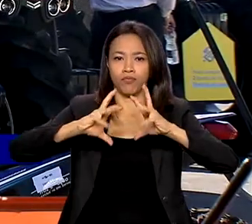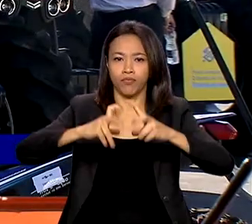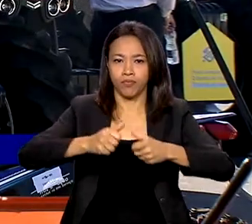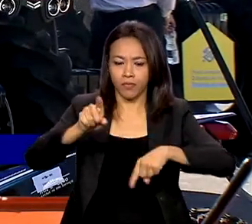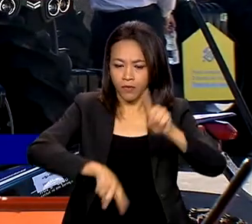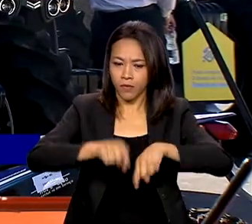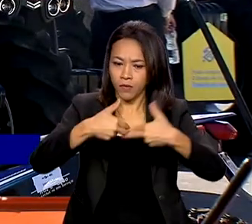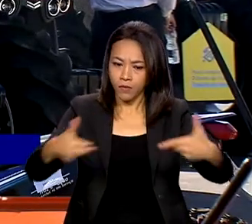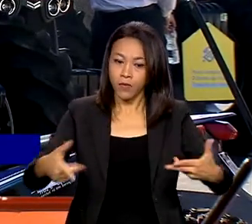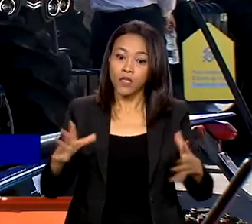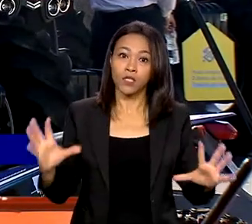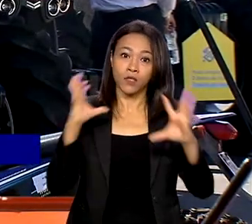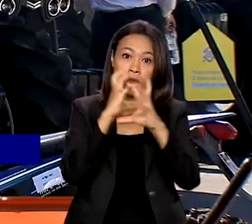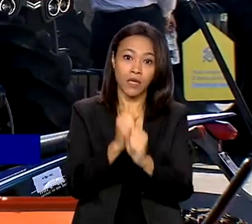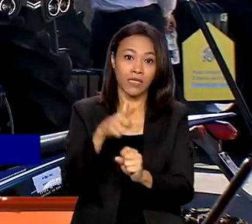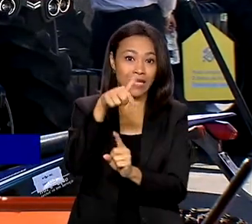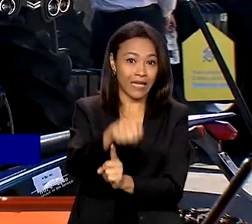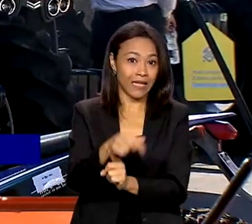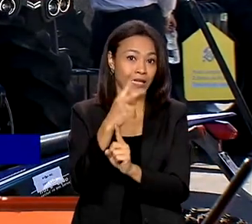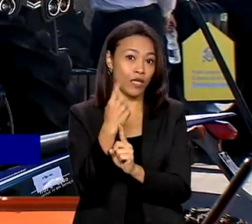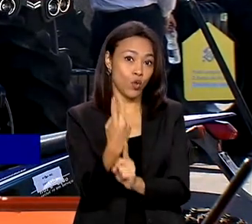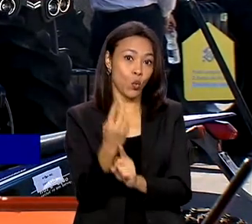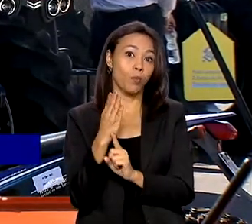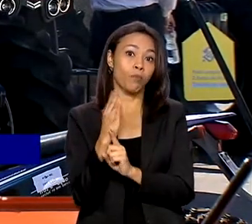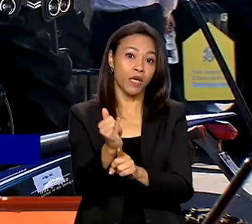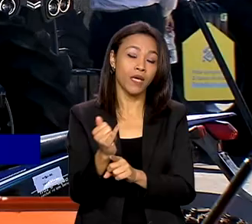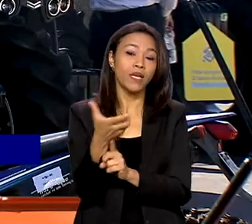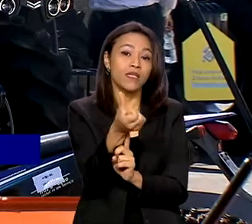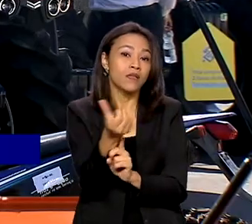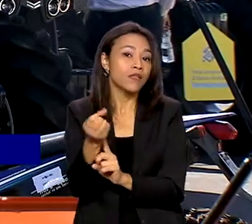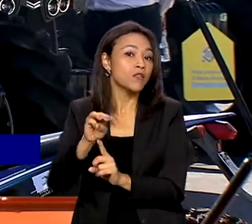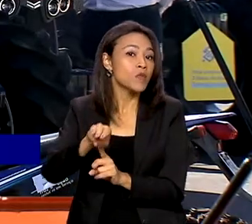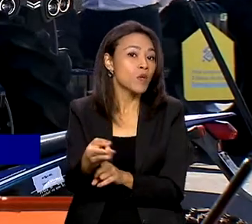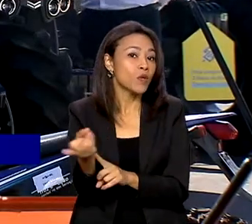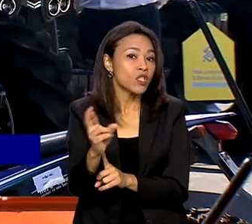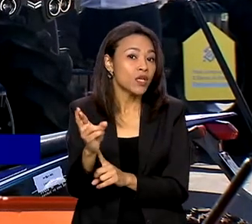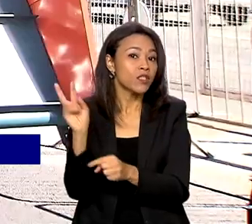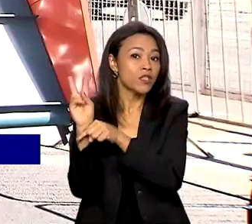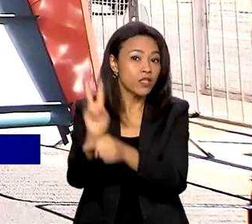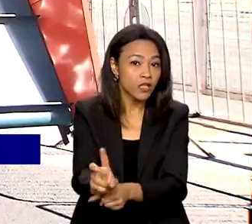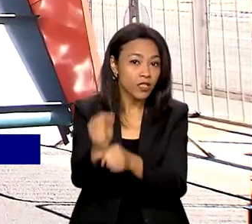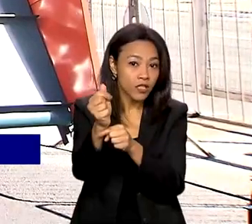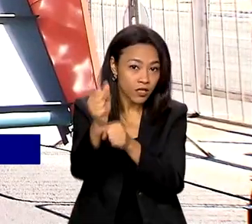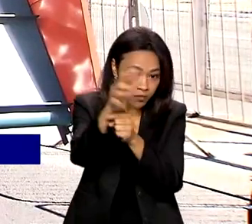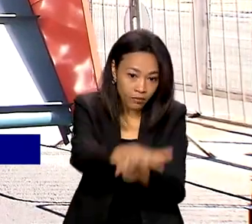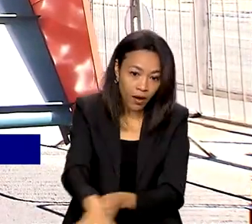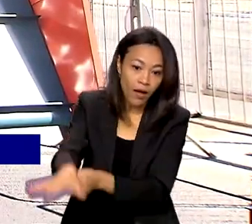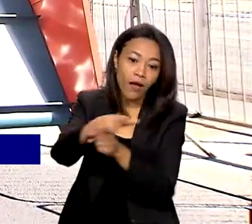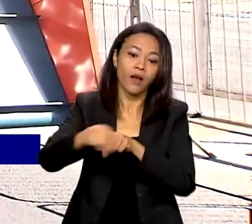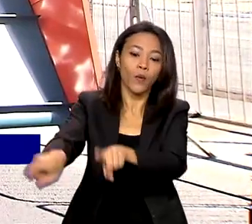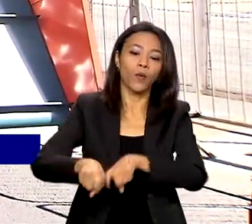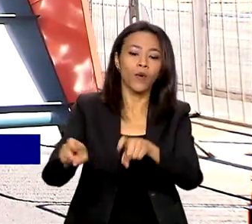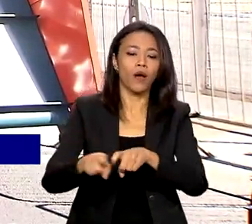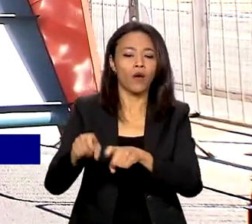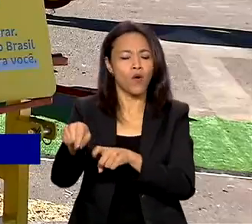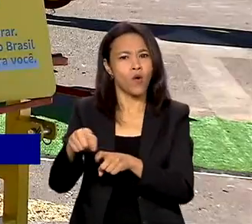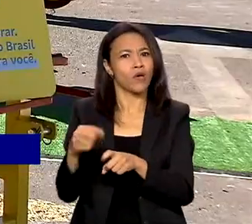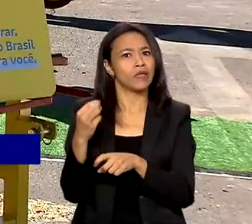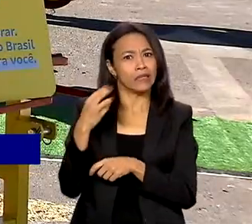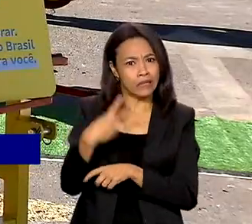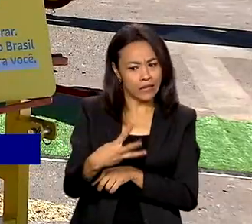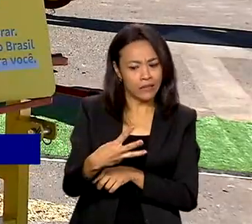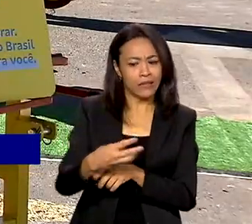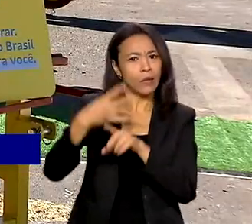São 71 bilhões e 600 milhões de reais em crédito rural, volume 34% maior